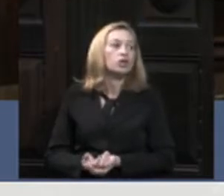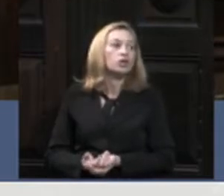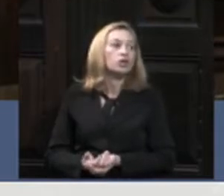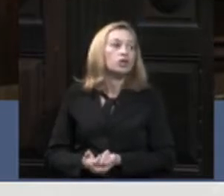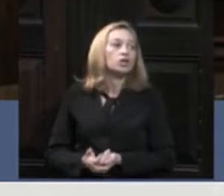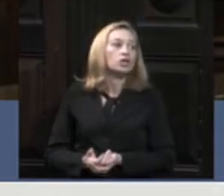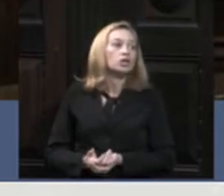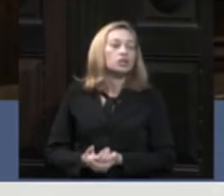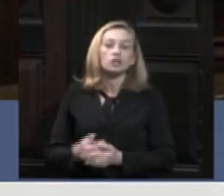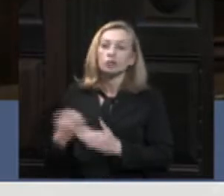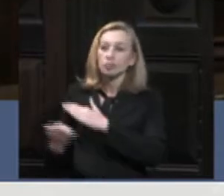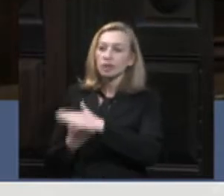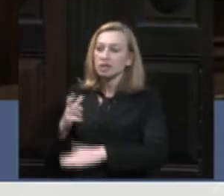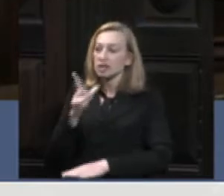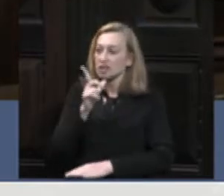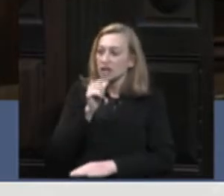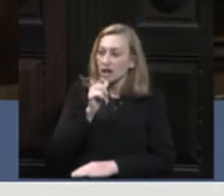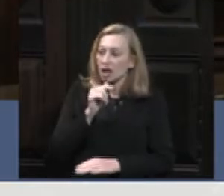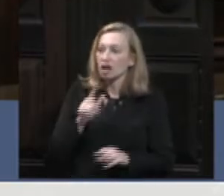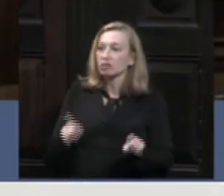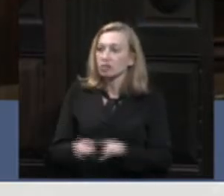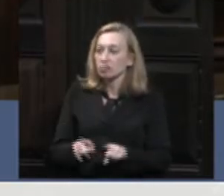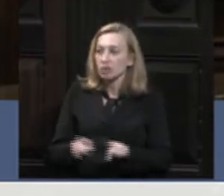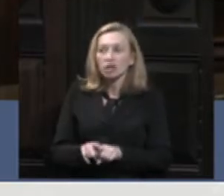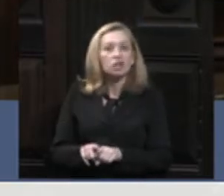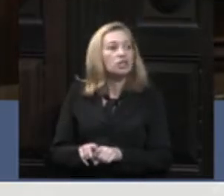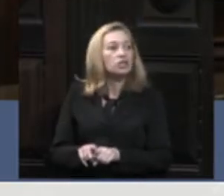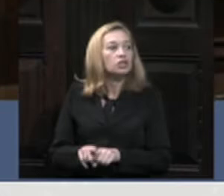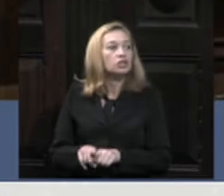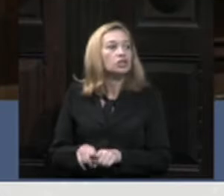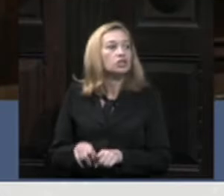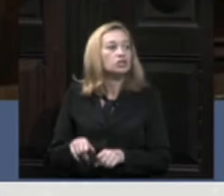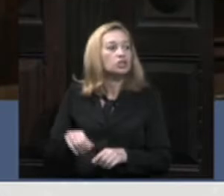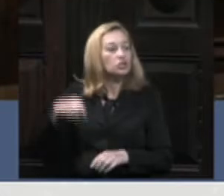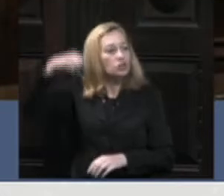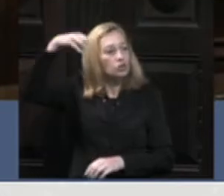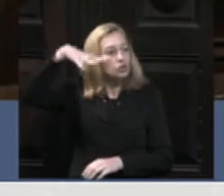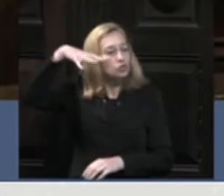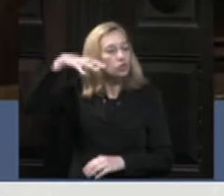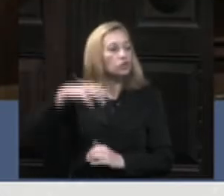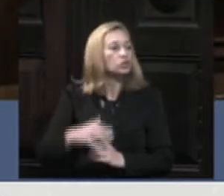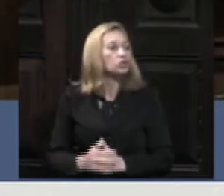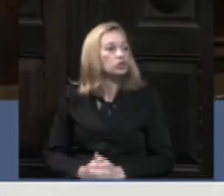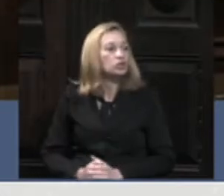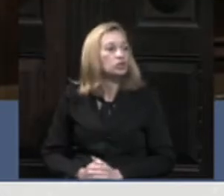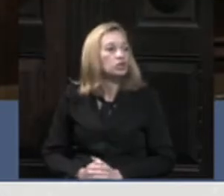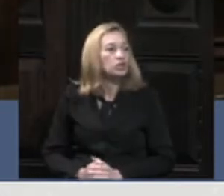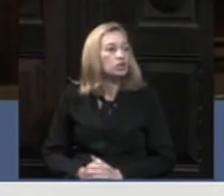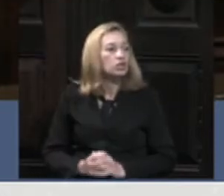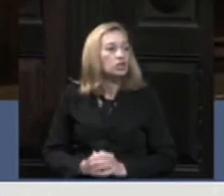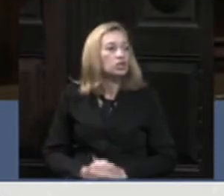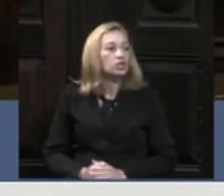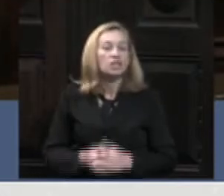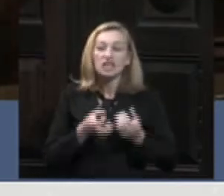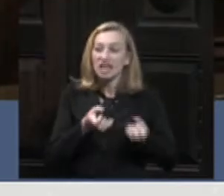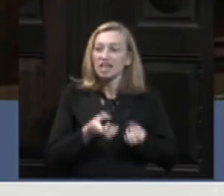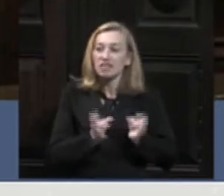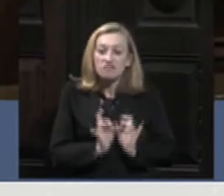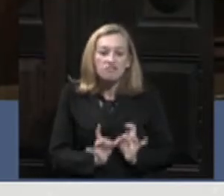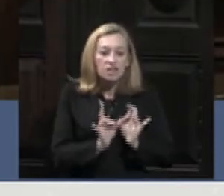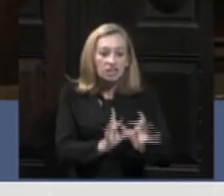pregam exatamente aquilo que eles falam, tipo, vende tudo, como se fosse